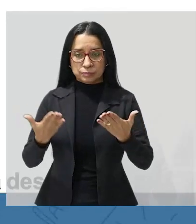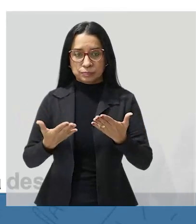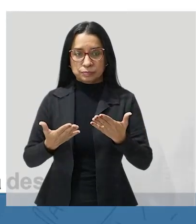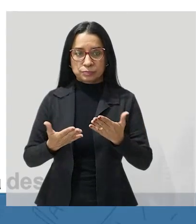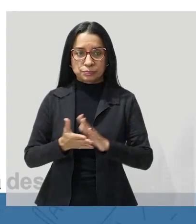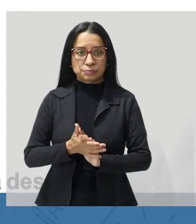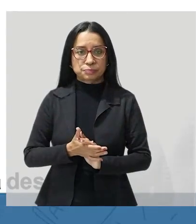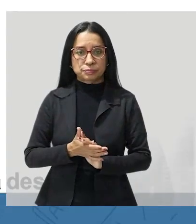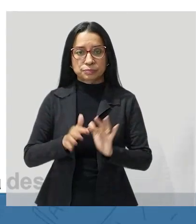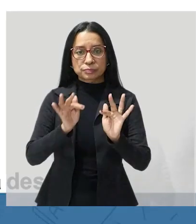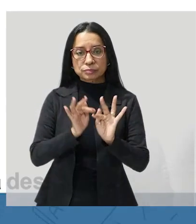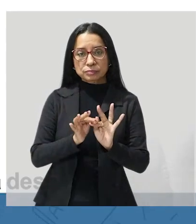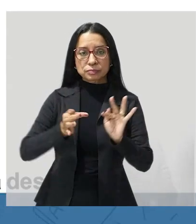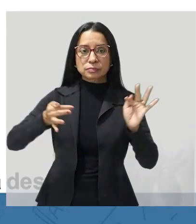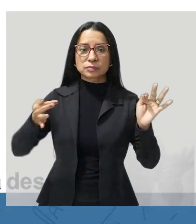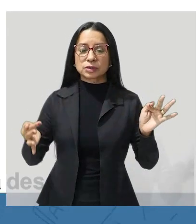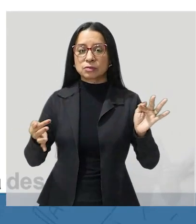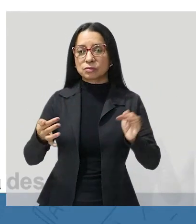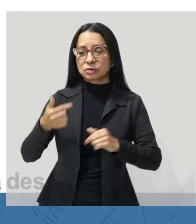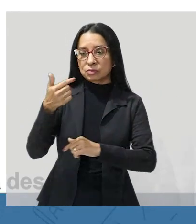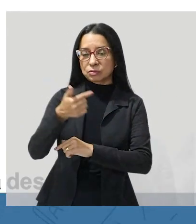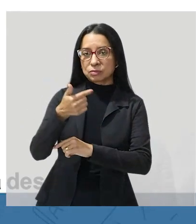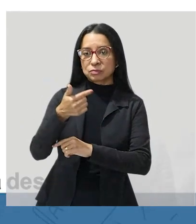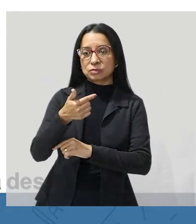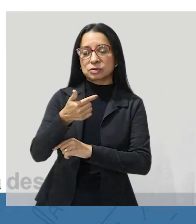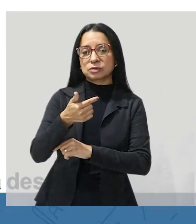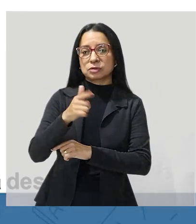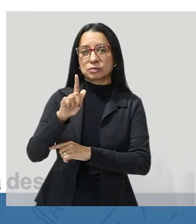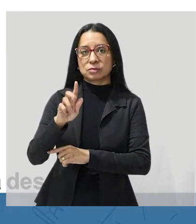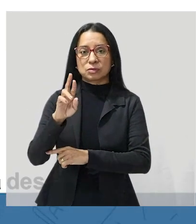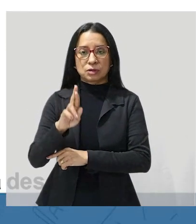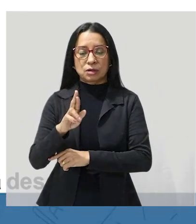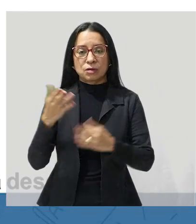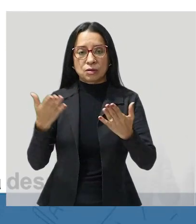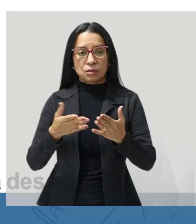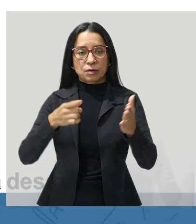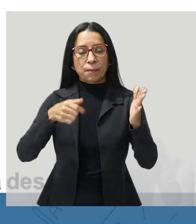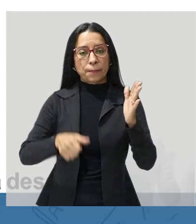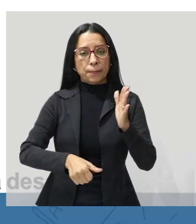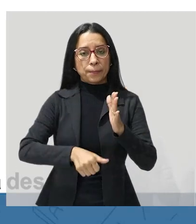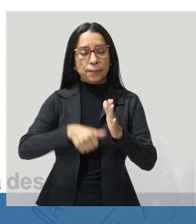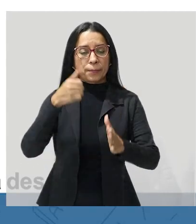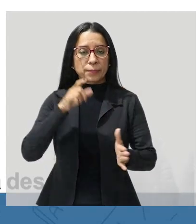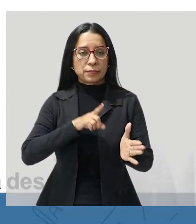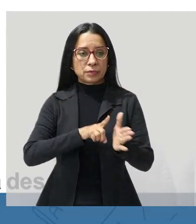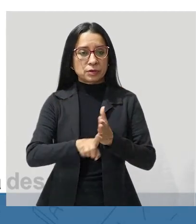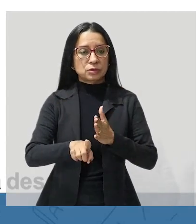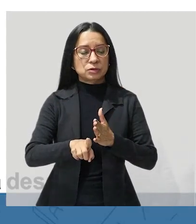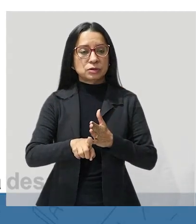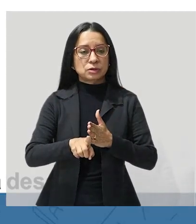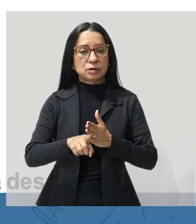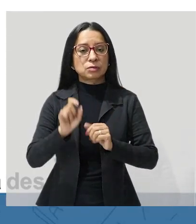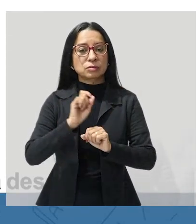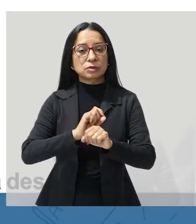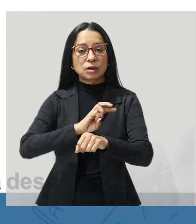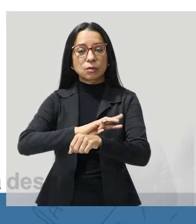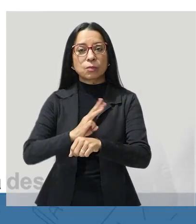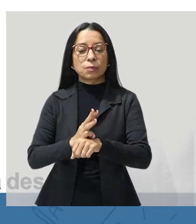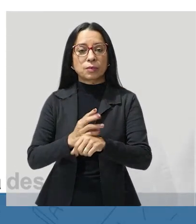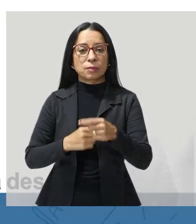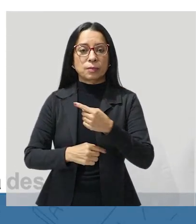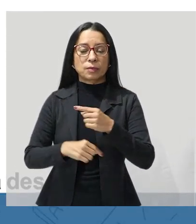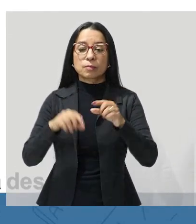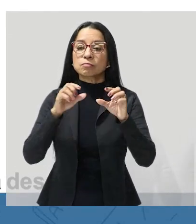Função quadrática agora, tá? E já estamos com a primeira questão, que é uma questão da UEMA. Acompanha a leitura comigo aí, ó.